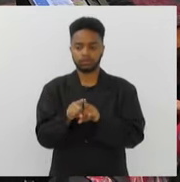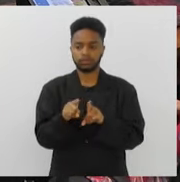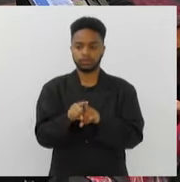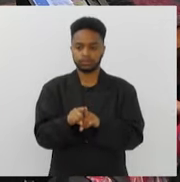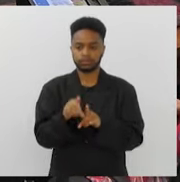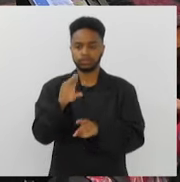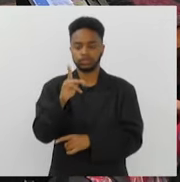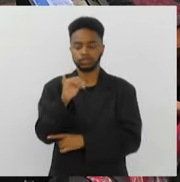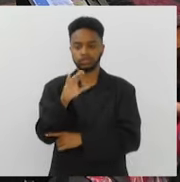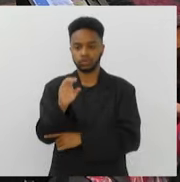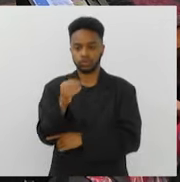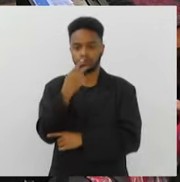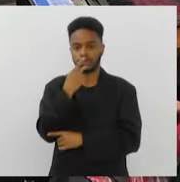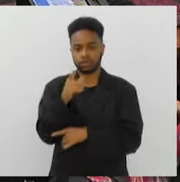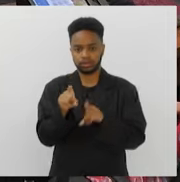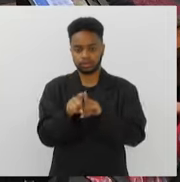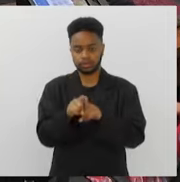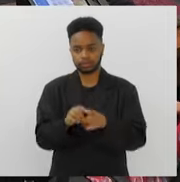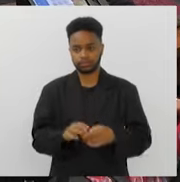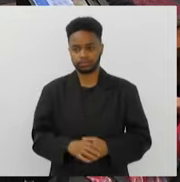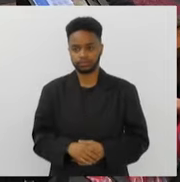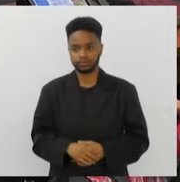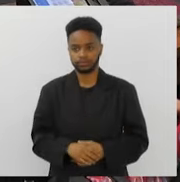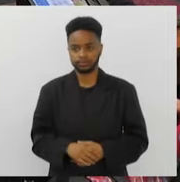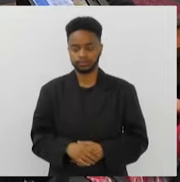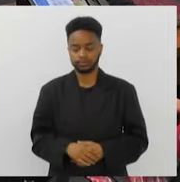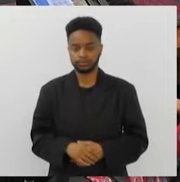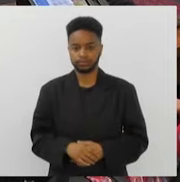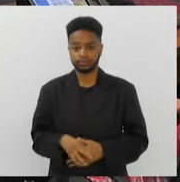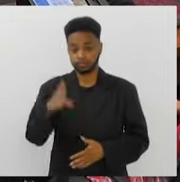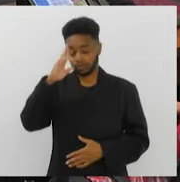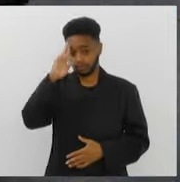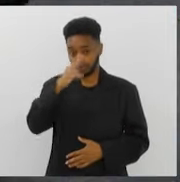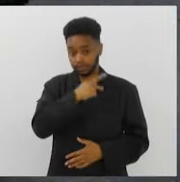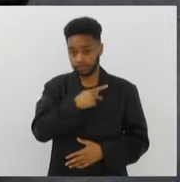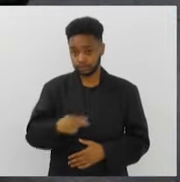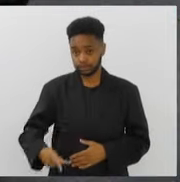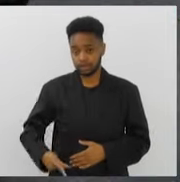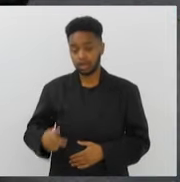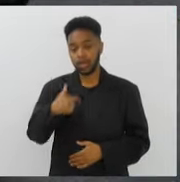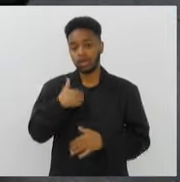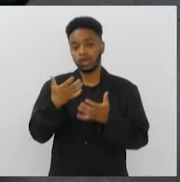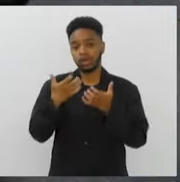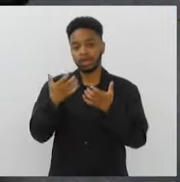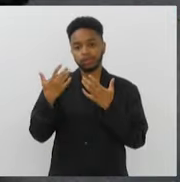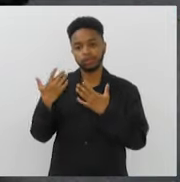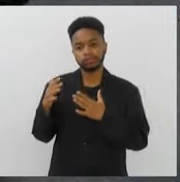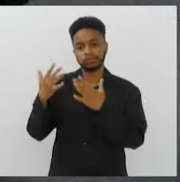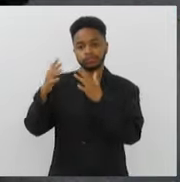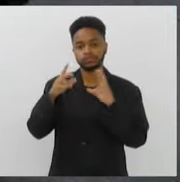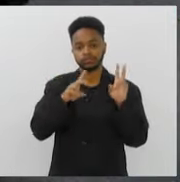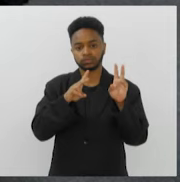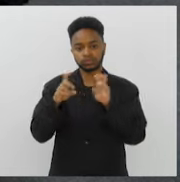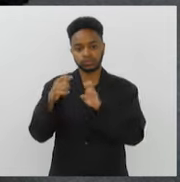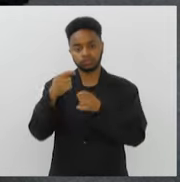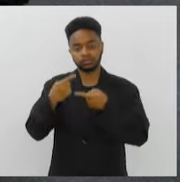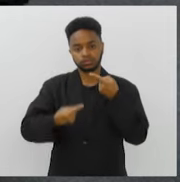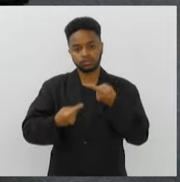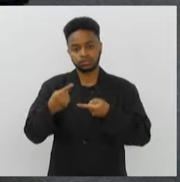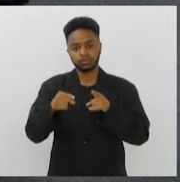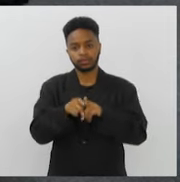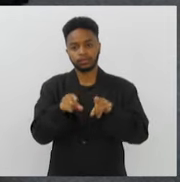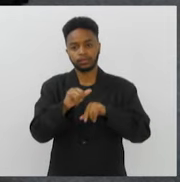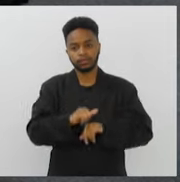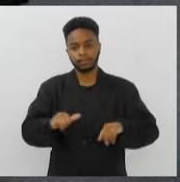Chico Machado, que eu já falei também. Senhor deputada presidente, Dani. Eu queria aqui elogiar a matéria e dizer o quanto que